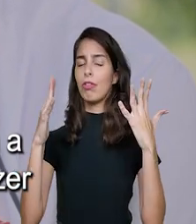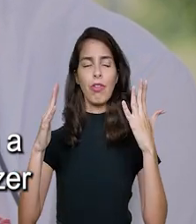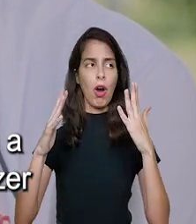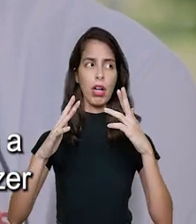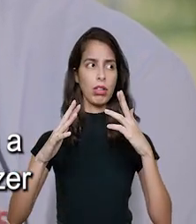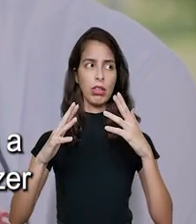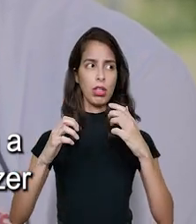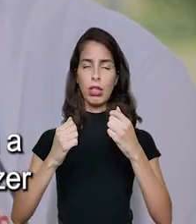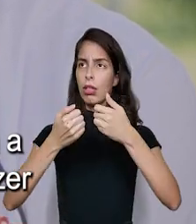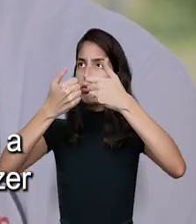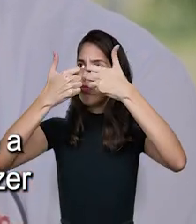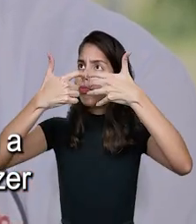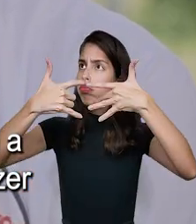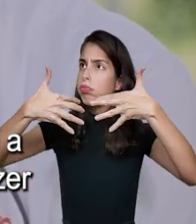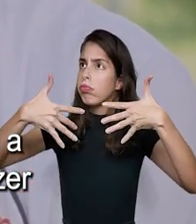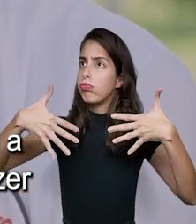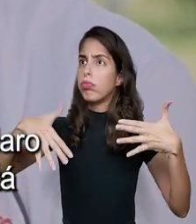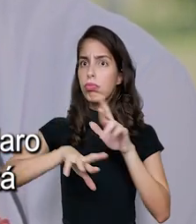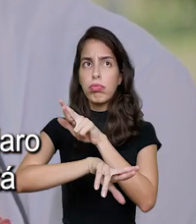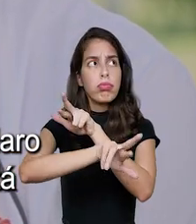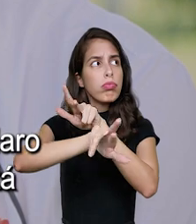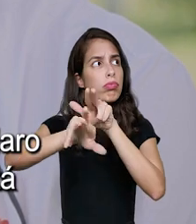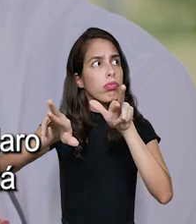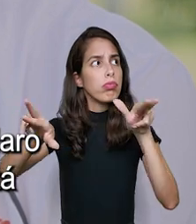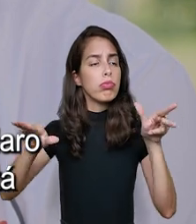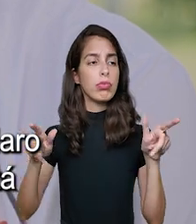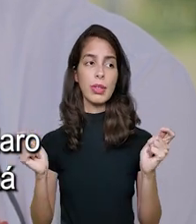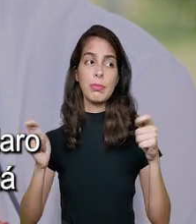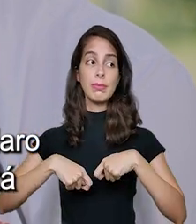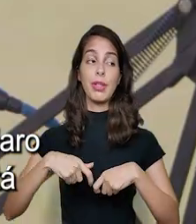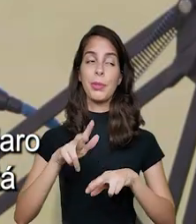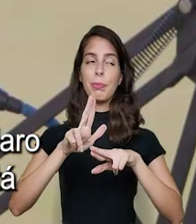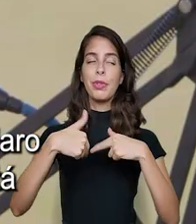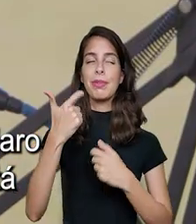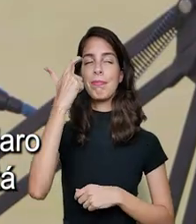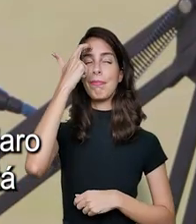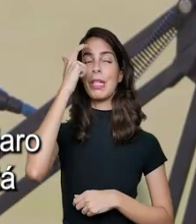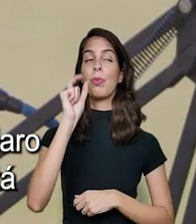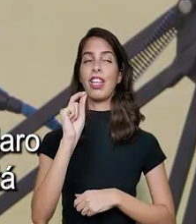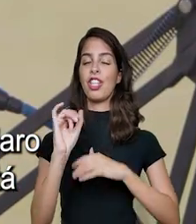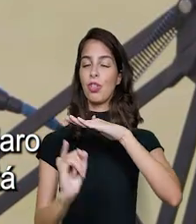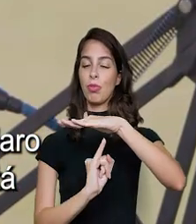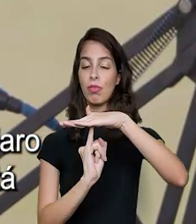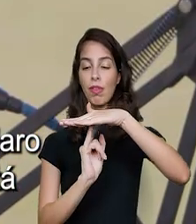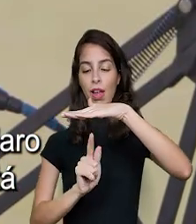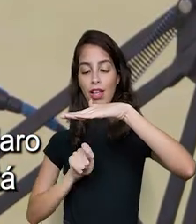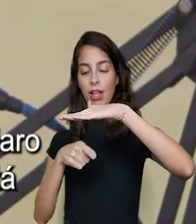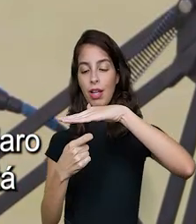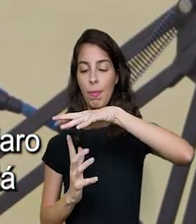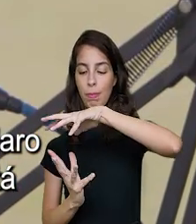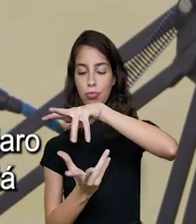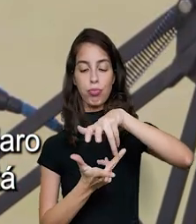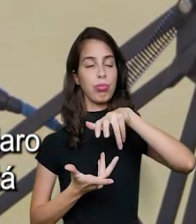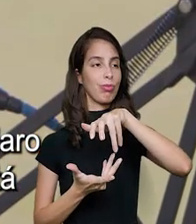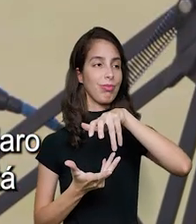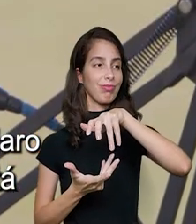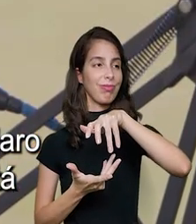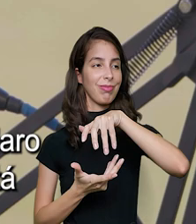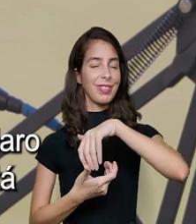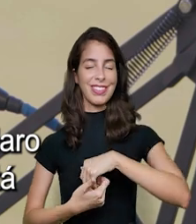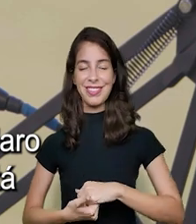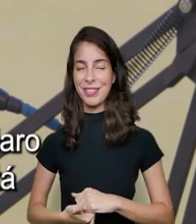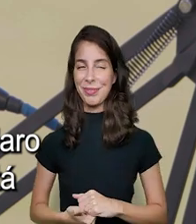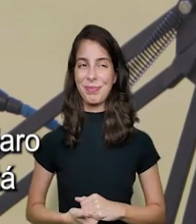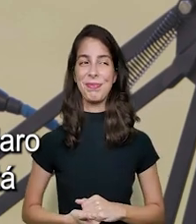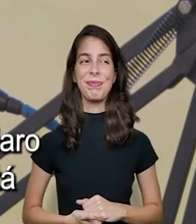Federal mas se você me permitir queria dizer que a gente pensa no mundo bacana Sim claro claro